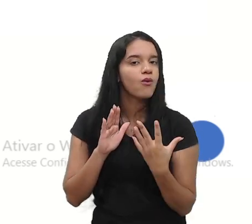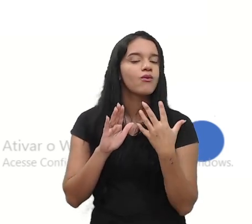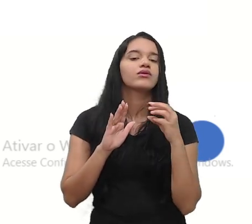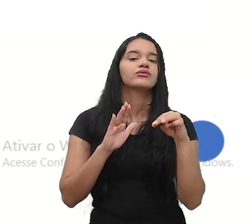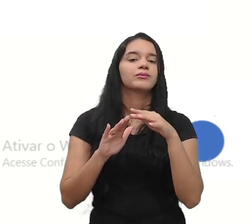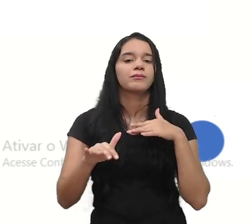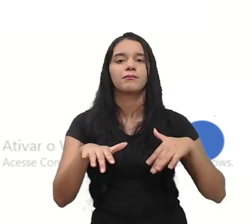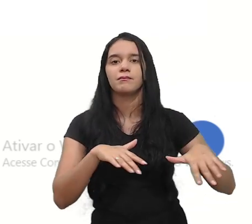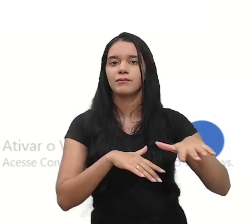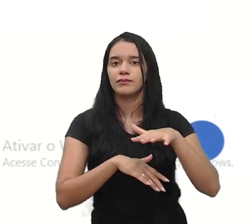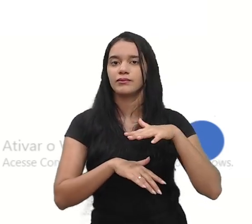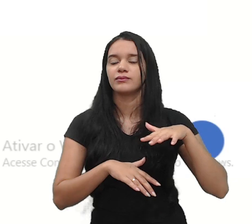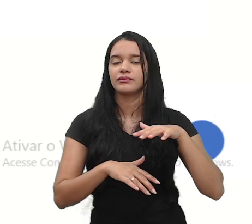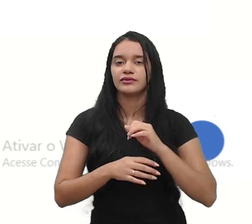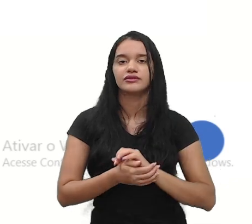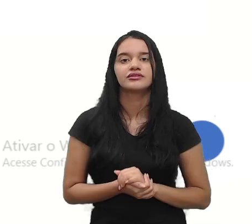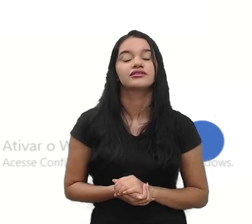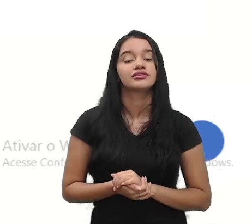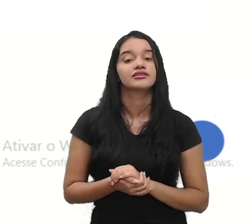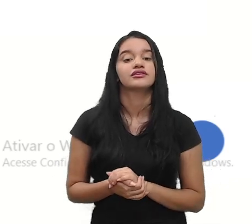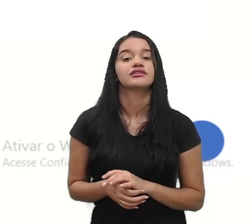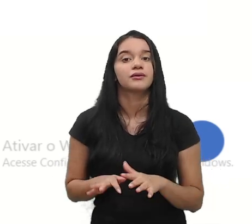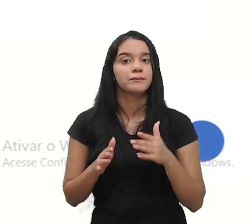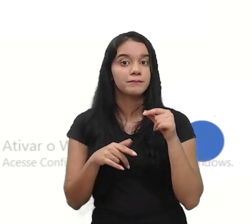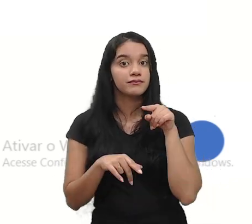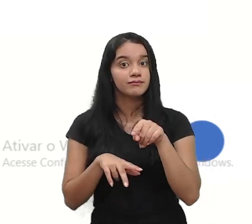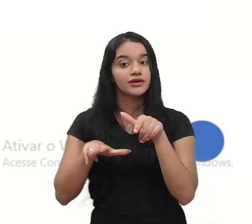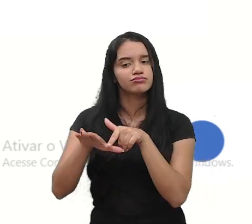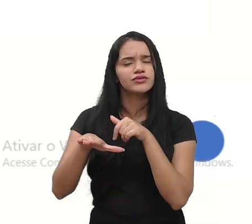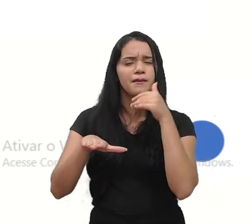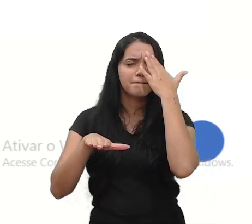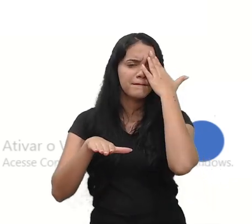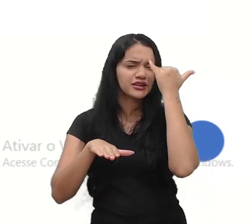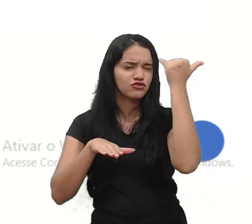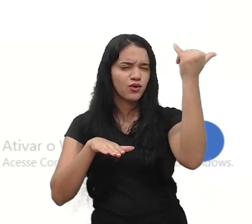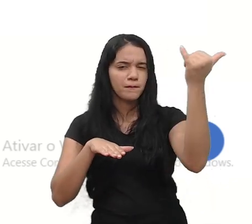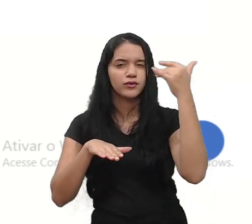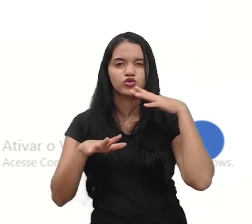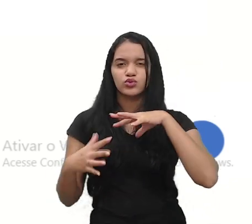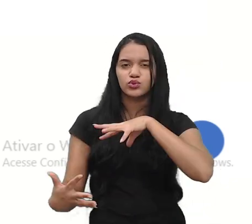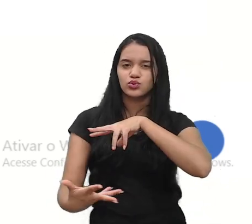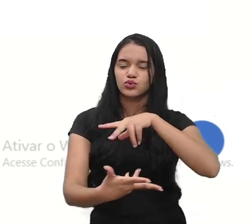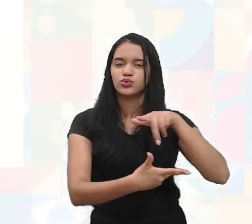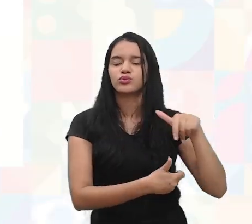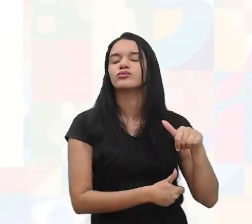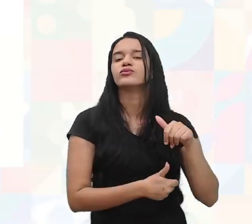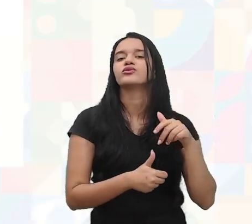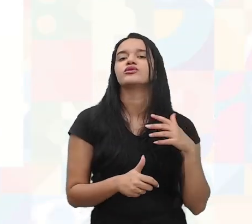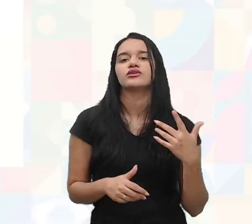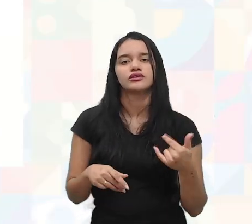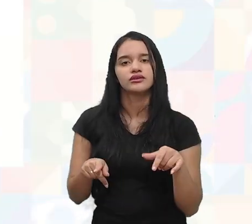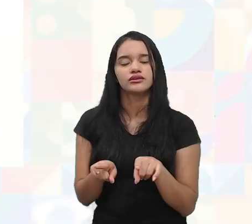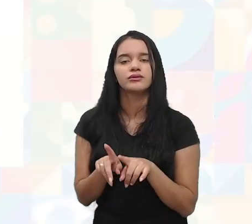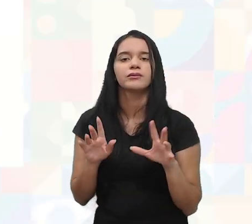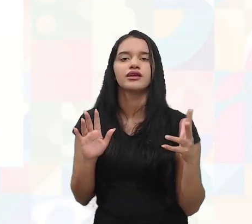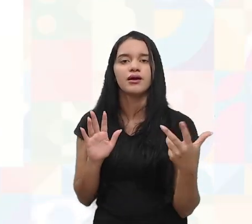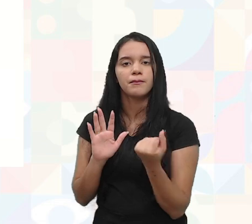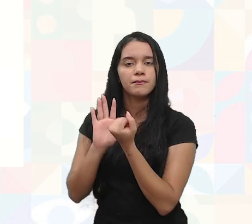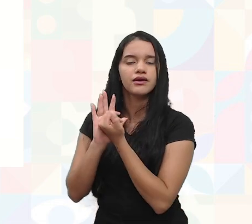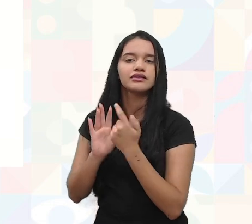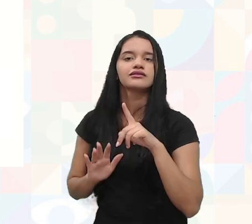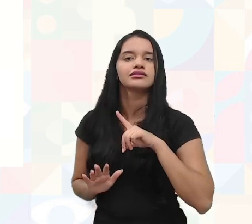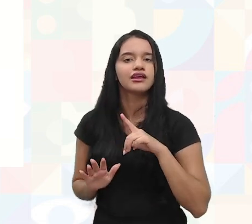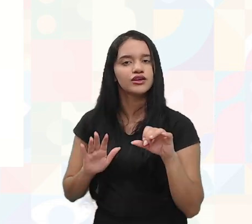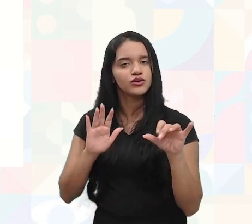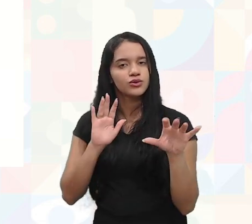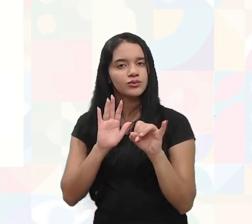mais famoso do mundo, certo? E que trabalha, né, essa questão do branding ao longo do tempo, tem uma